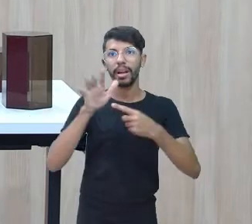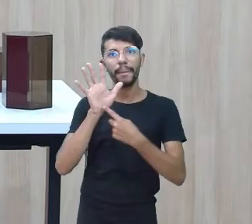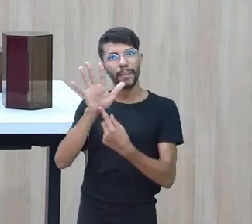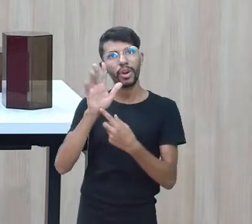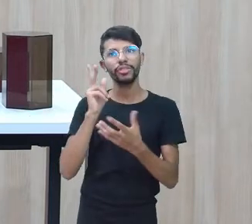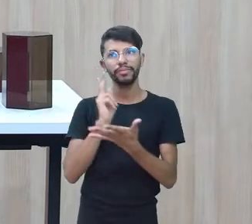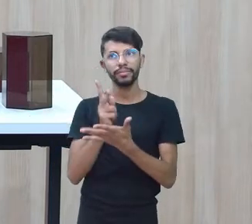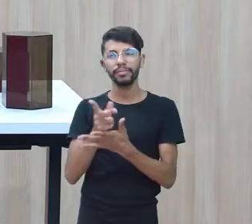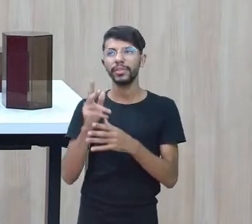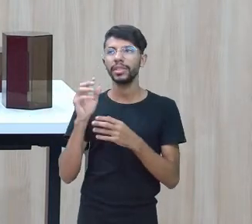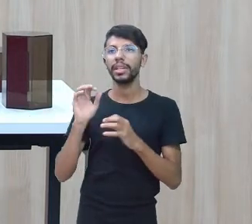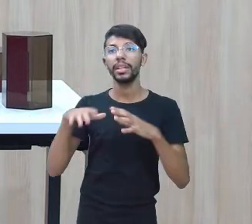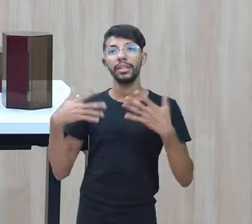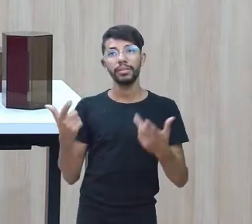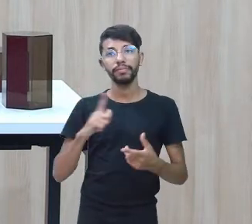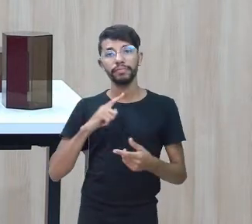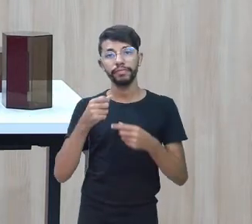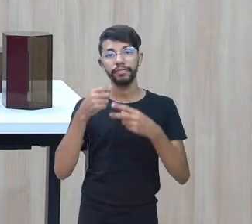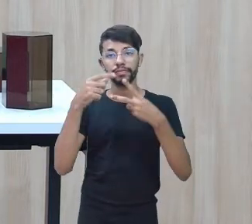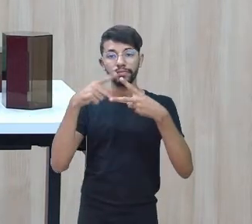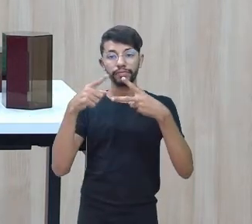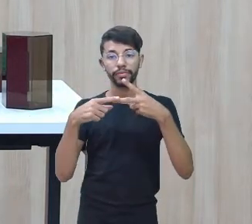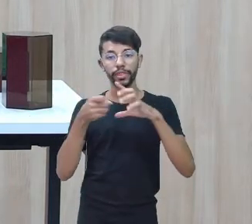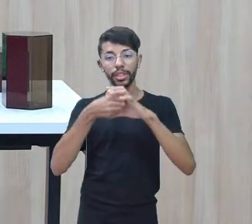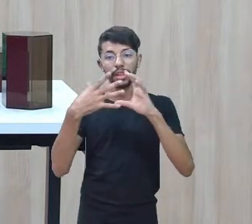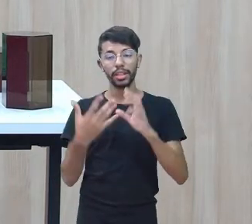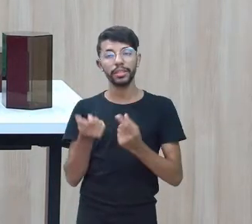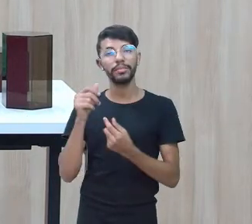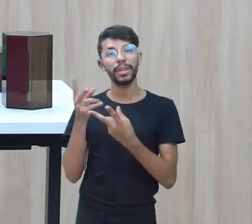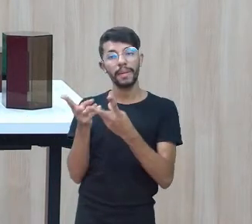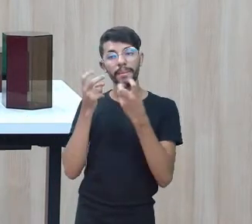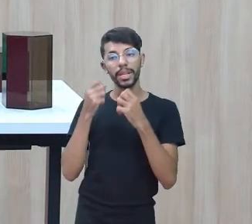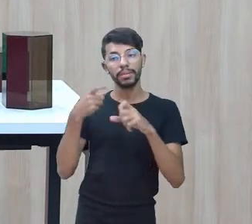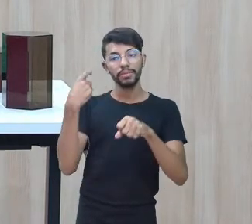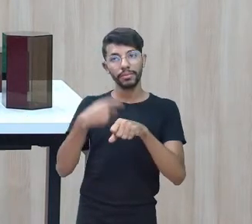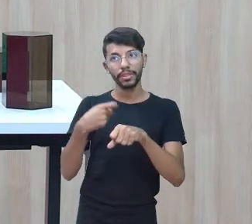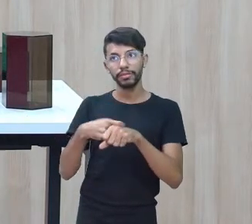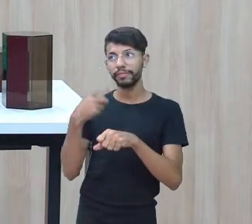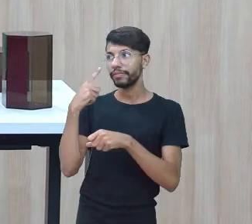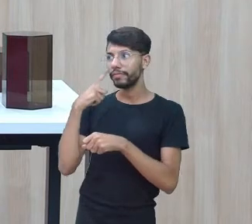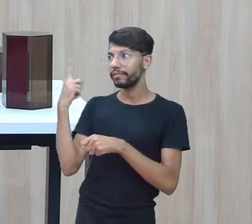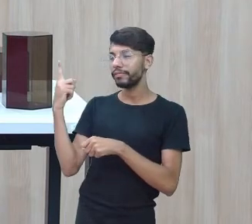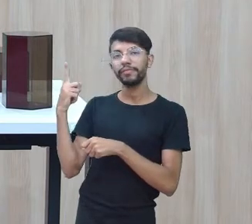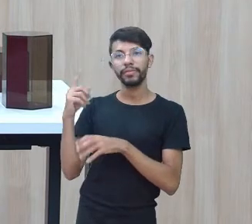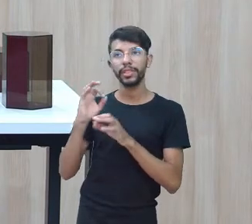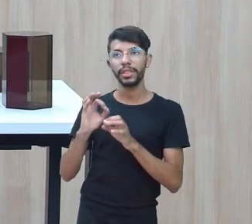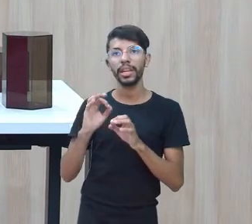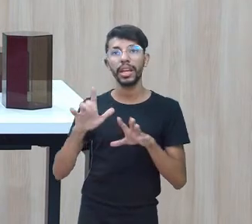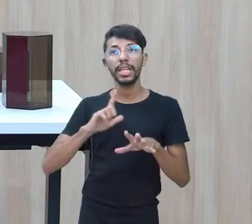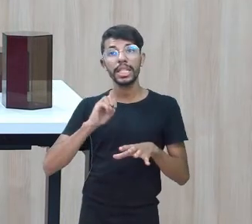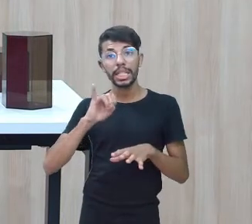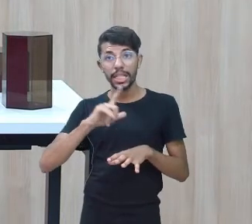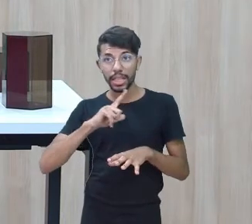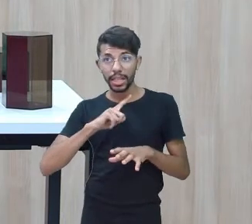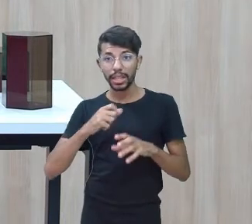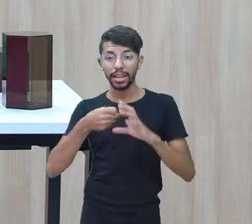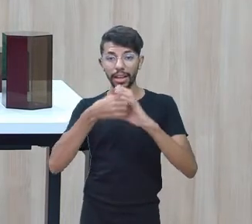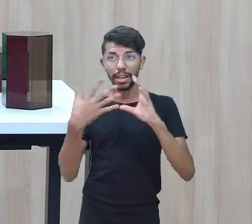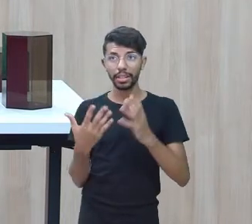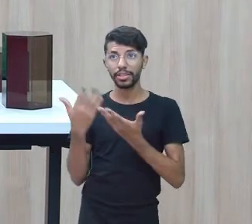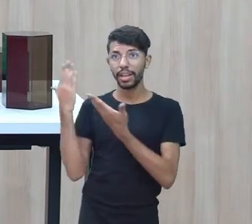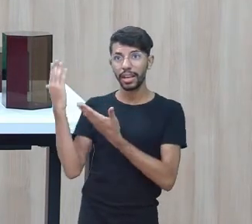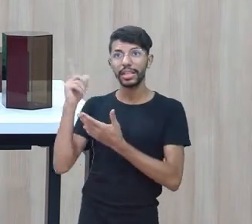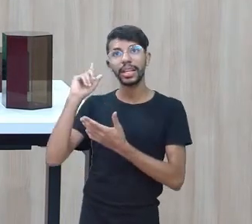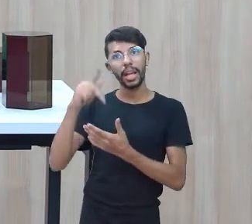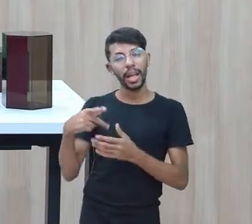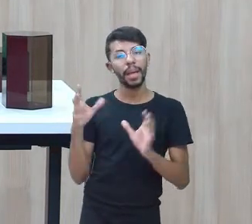tem essas duas características para observar nos sólidos, e se esses sólidos atenderem essas características, são